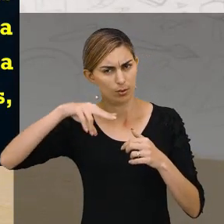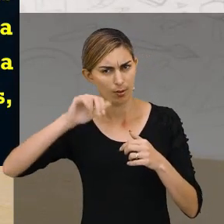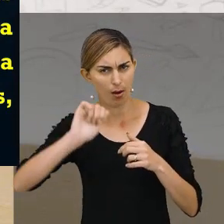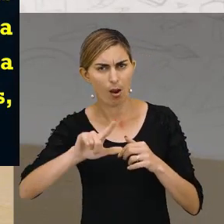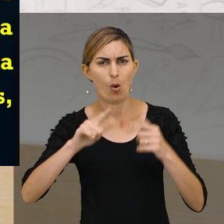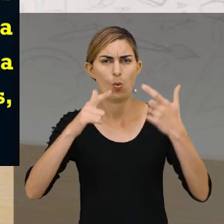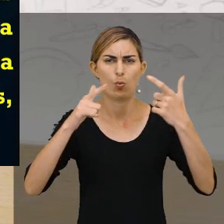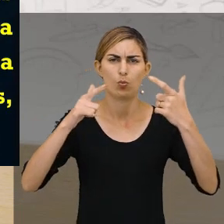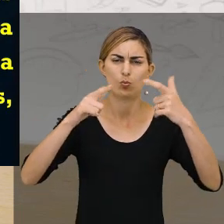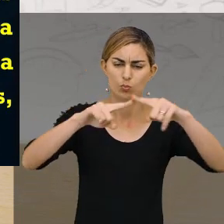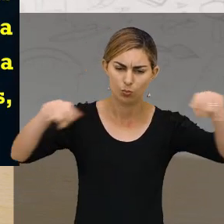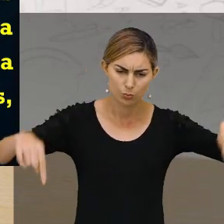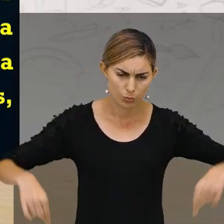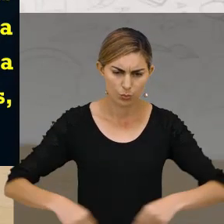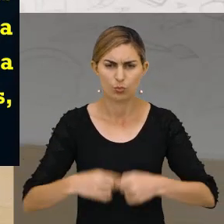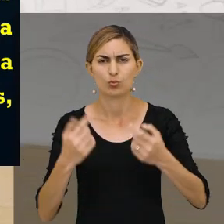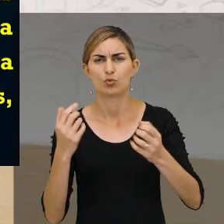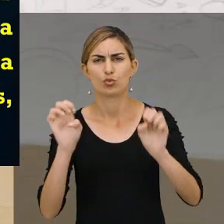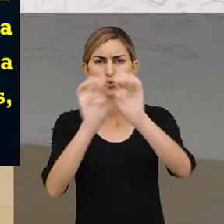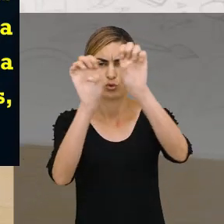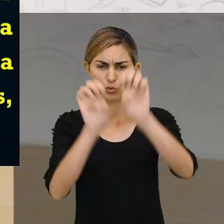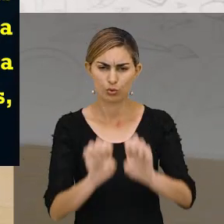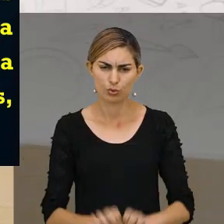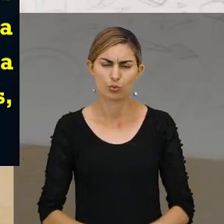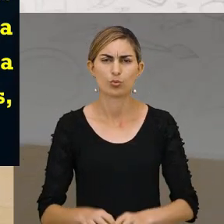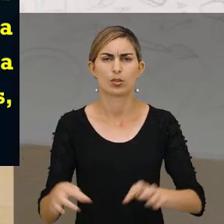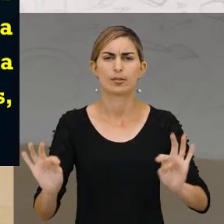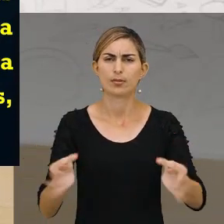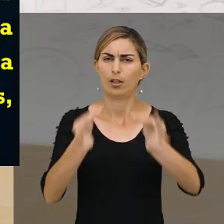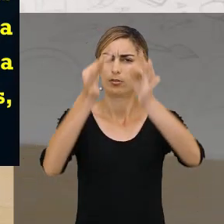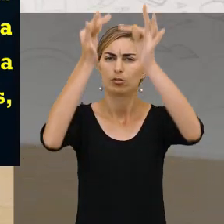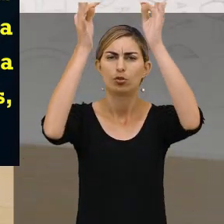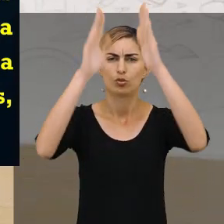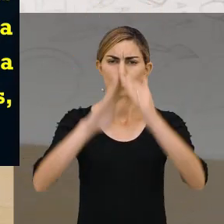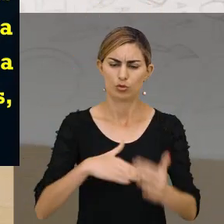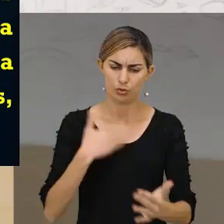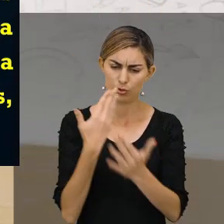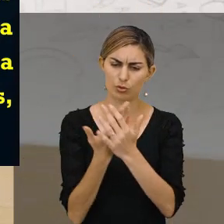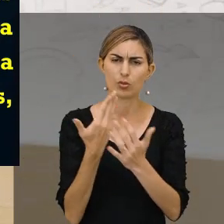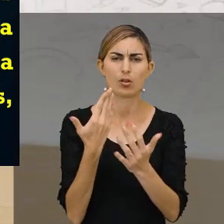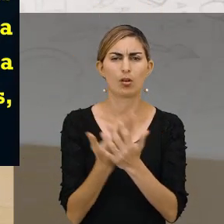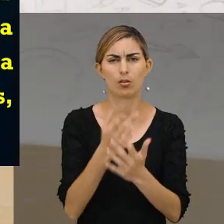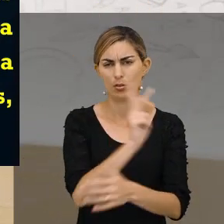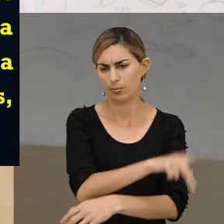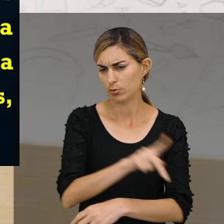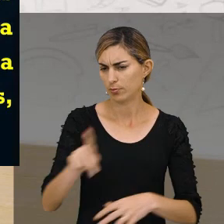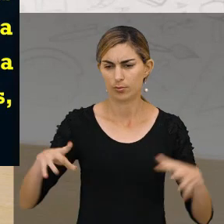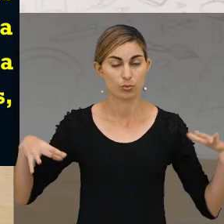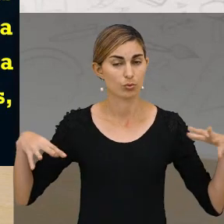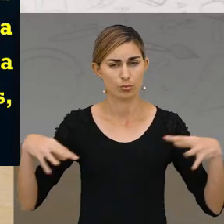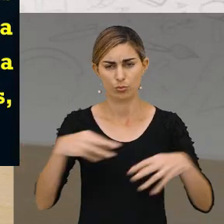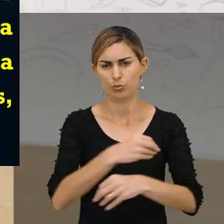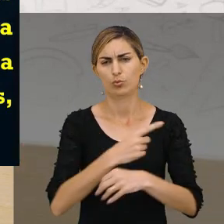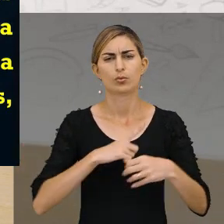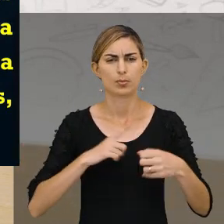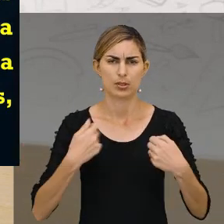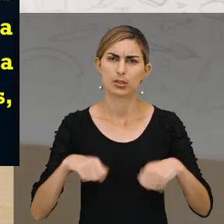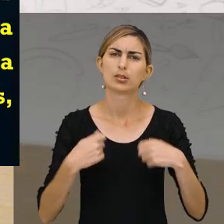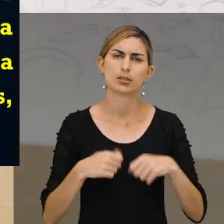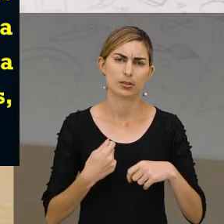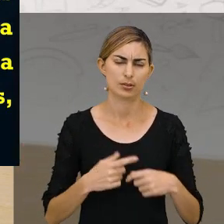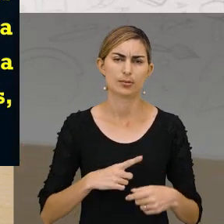escola, tem a ver também com toda uma estrutura tecnológica que a escola, os professores como um todo vão ter